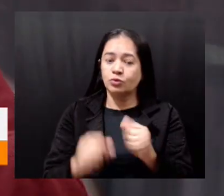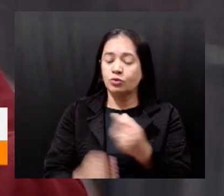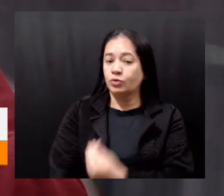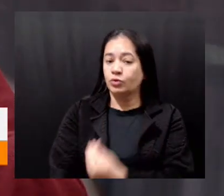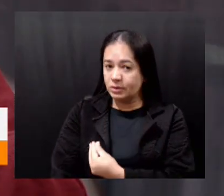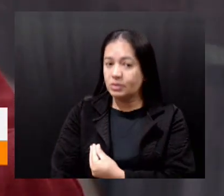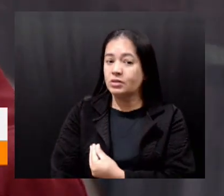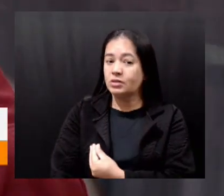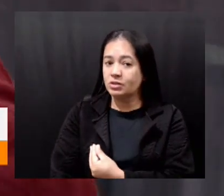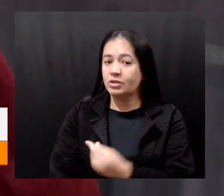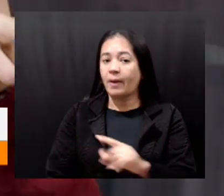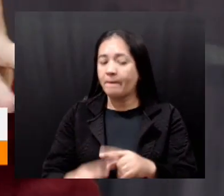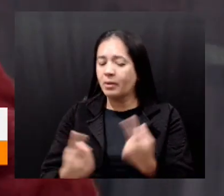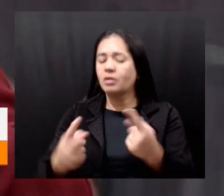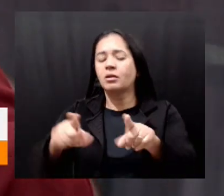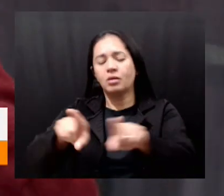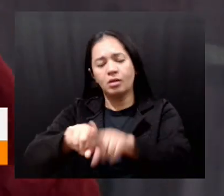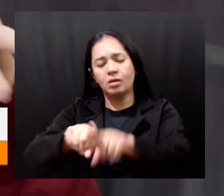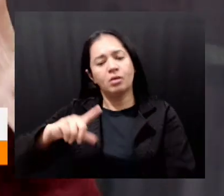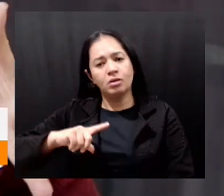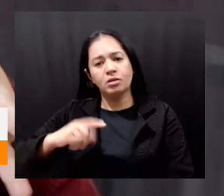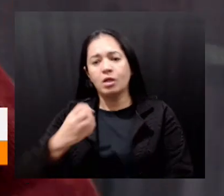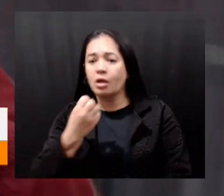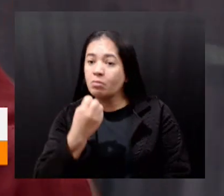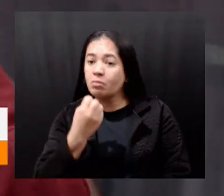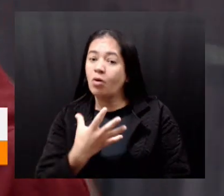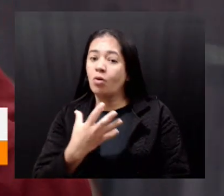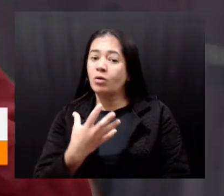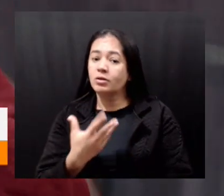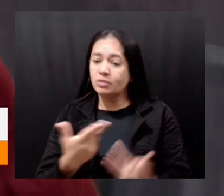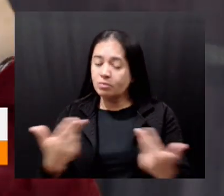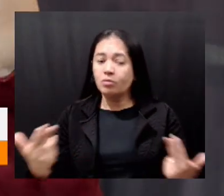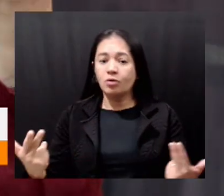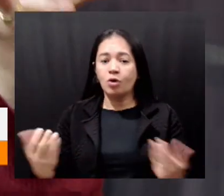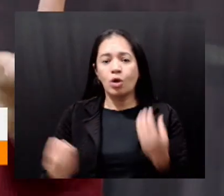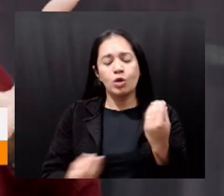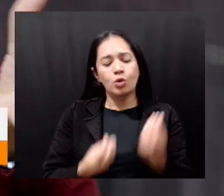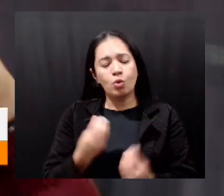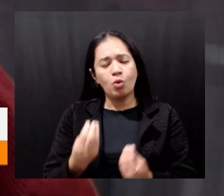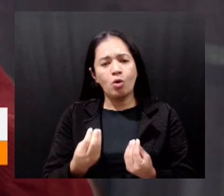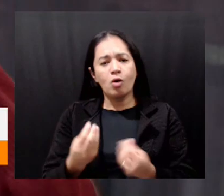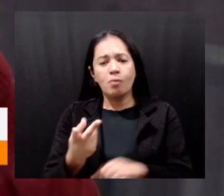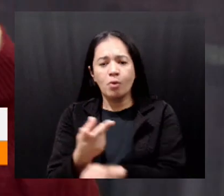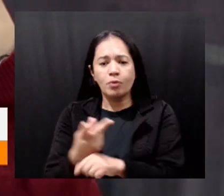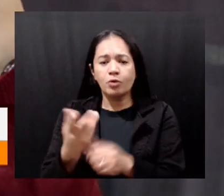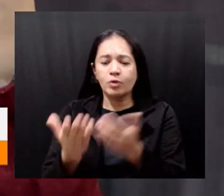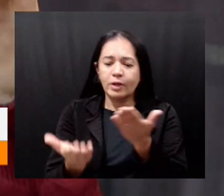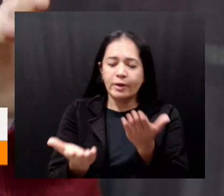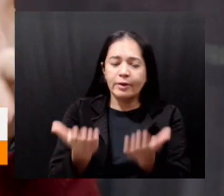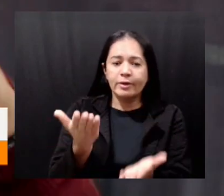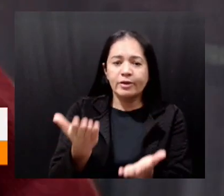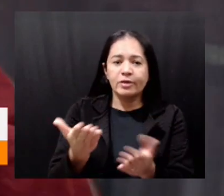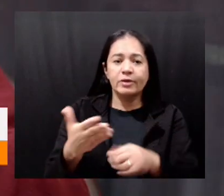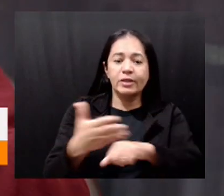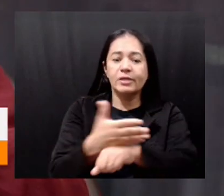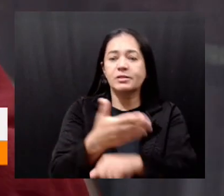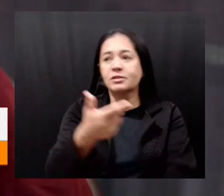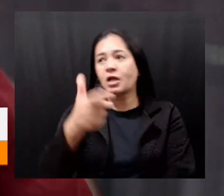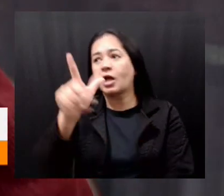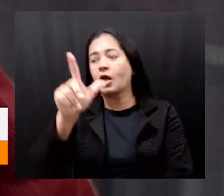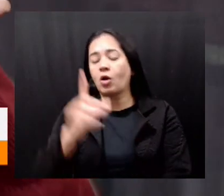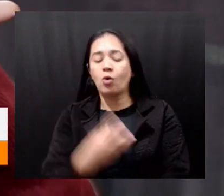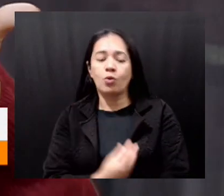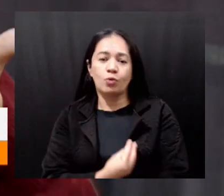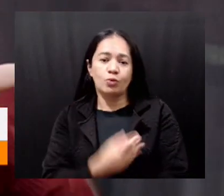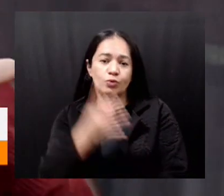boas no mundo, né, como é que a gente vai buscar o equilíbrio, né, de ter acesso também a outras realidades, a outras notícias